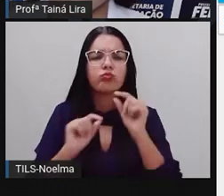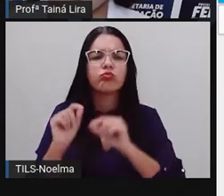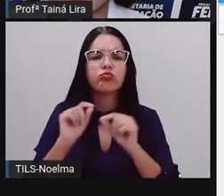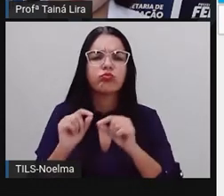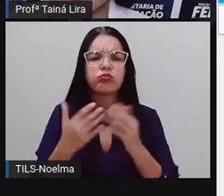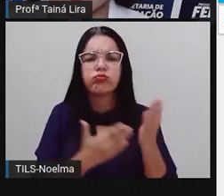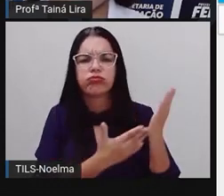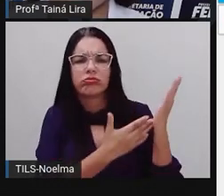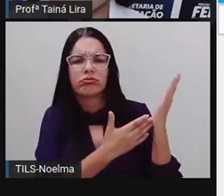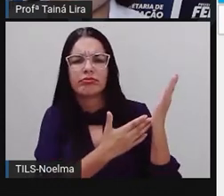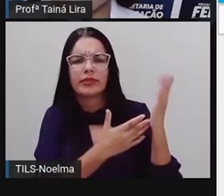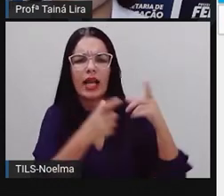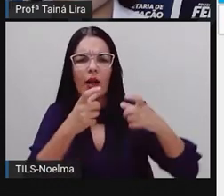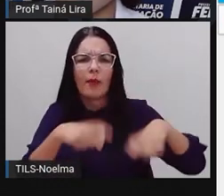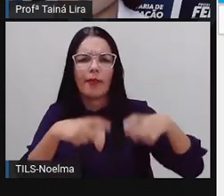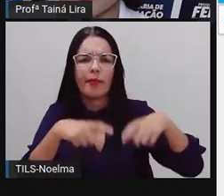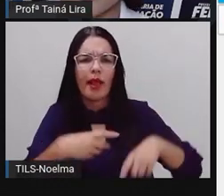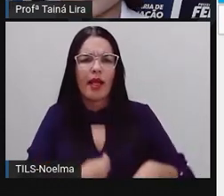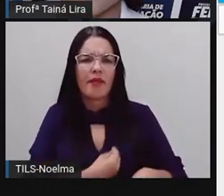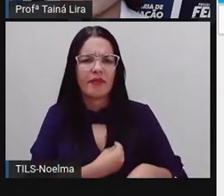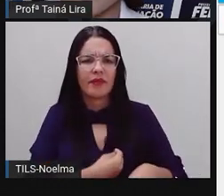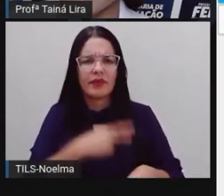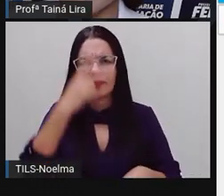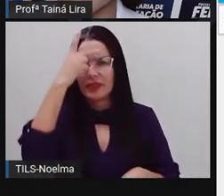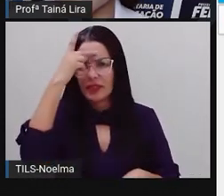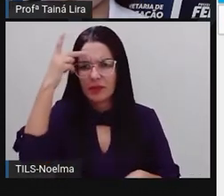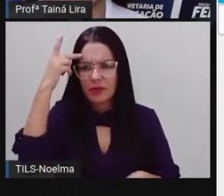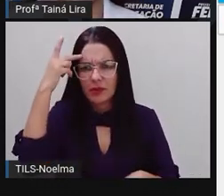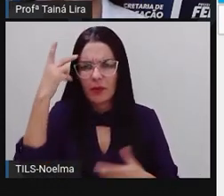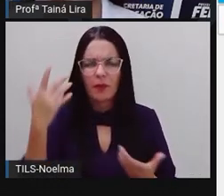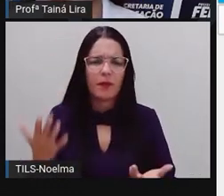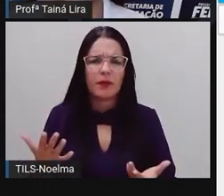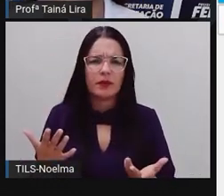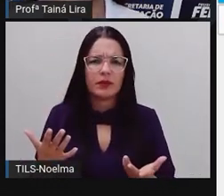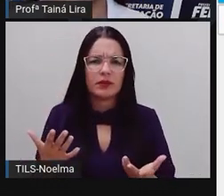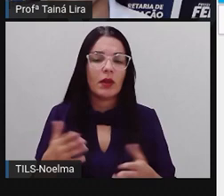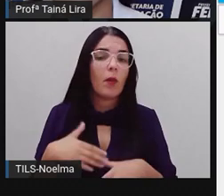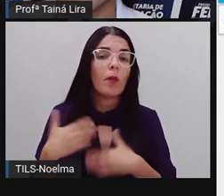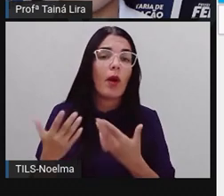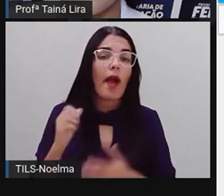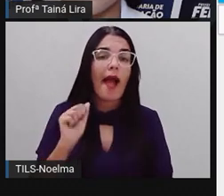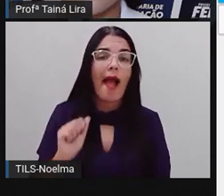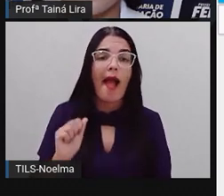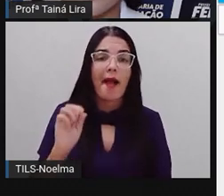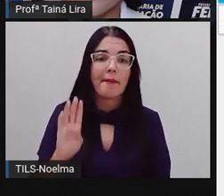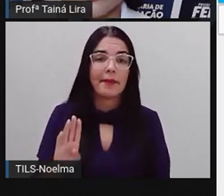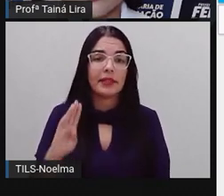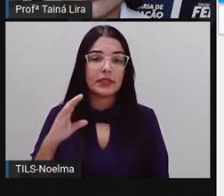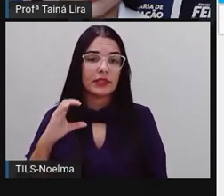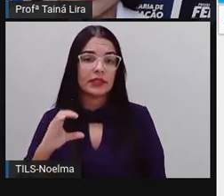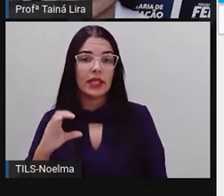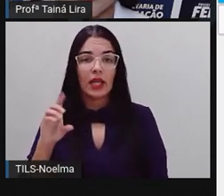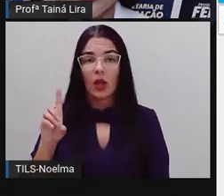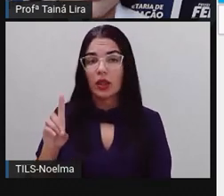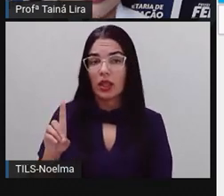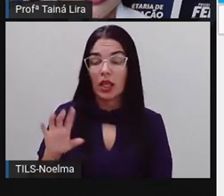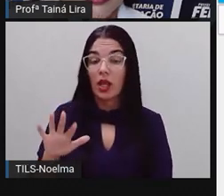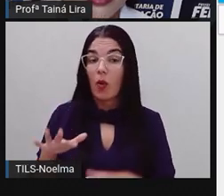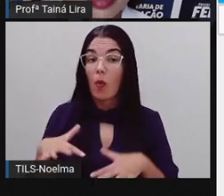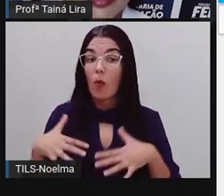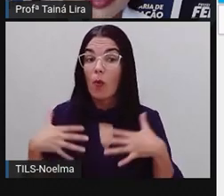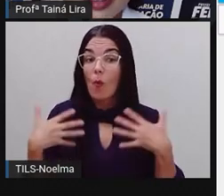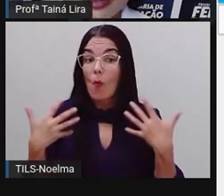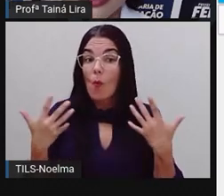quilombos eram local de convivência dos Senhores local de produzir açúcar comunidades para onde os os